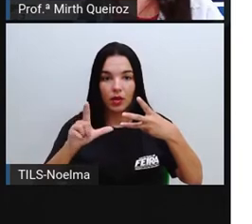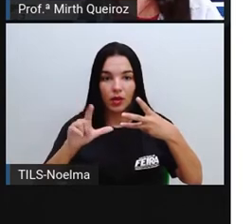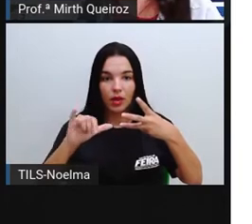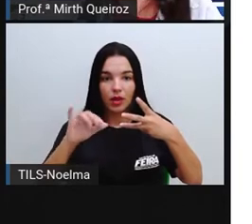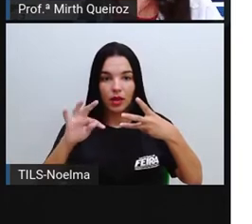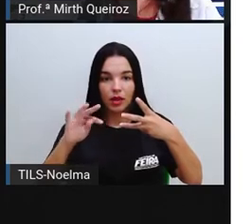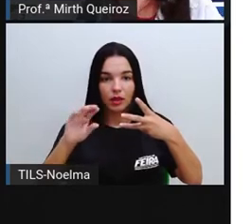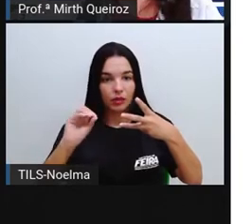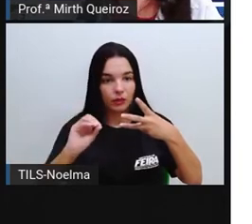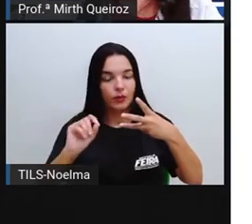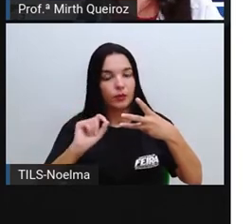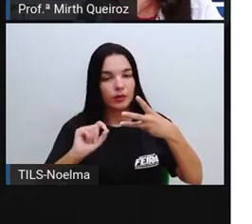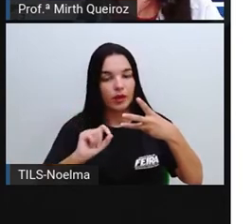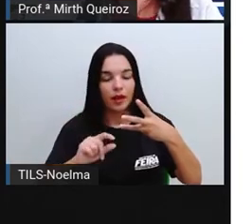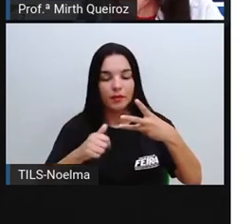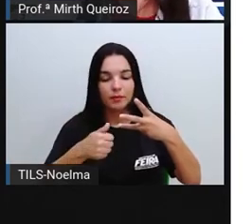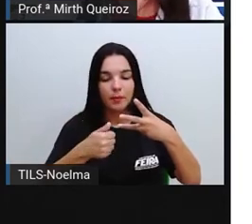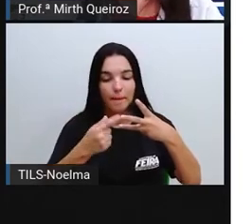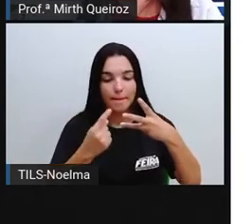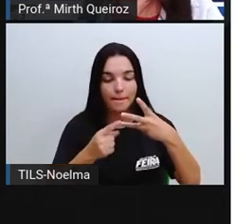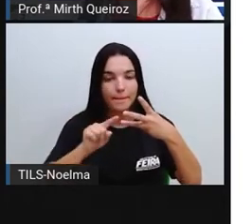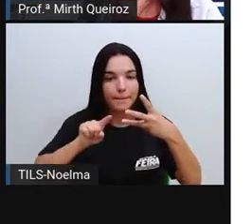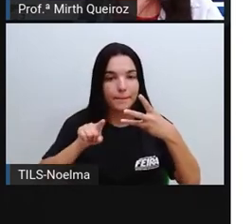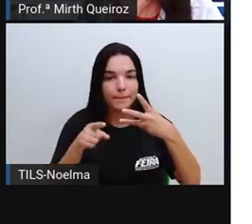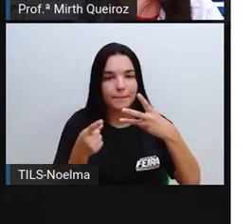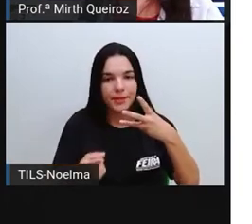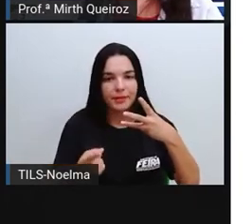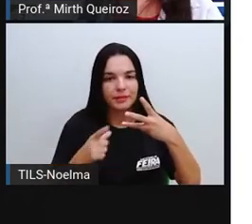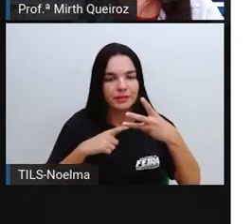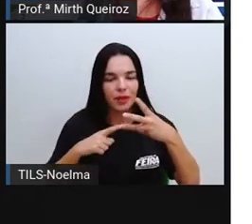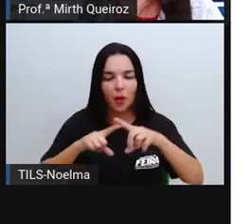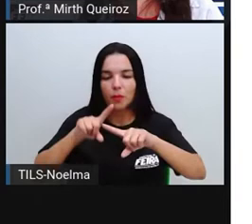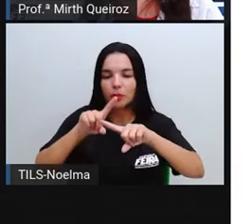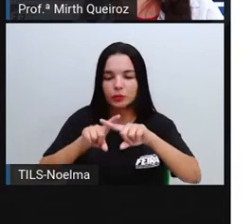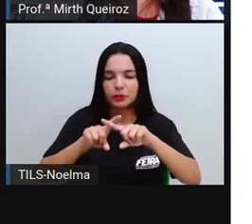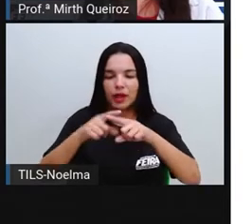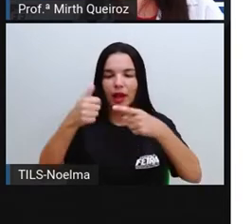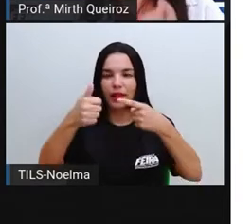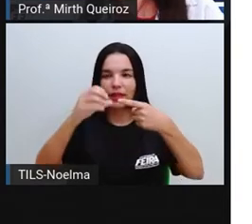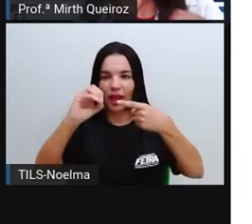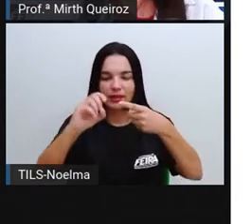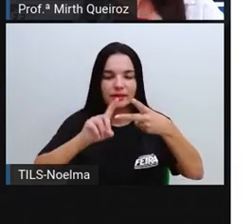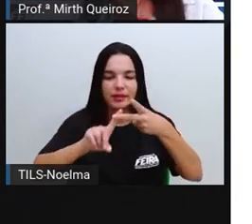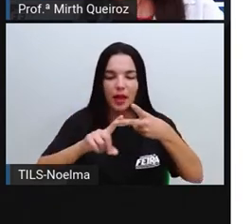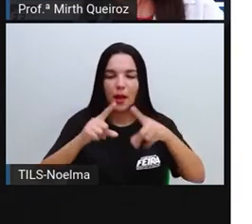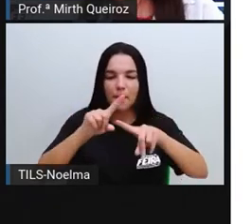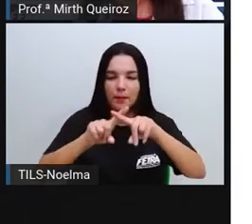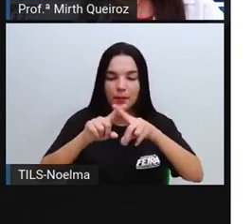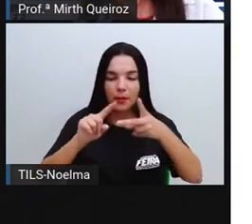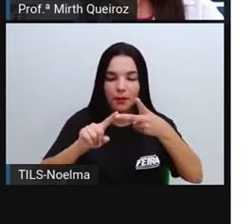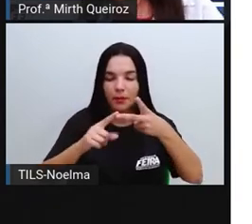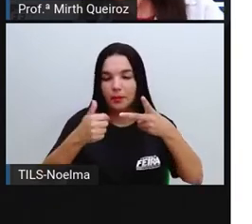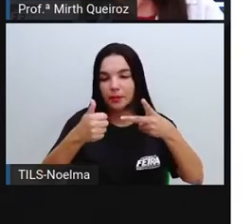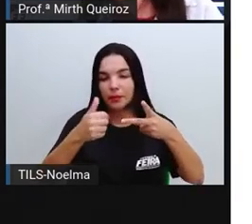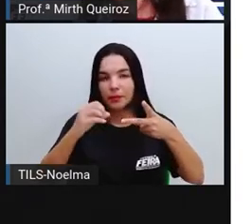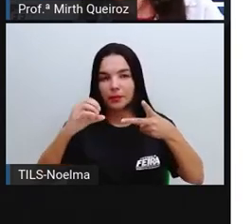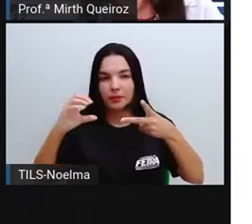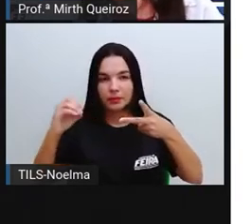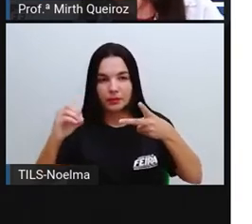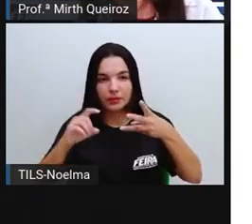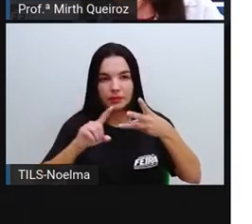a gente multiplica vai multiplicando por 10 para gente achar o submúltiplos do litro a gente vai dividindo